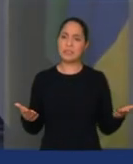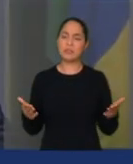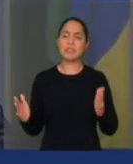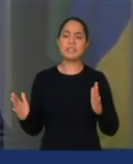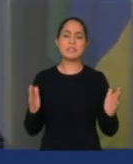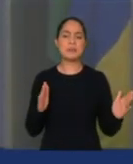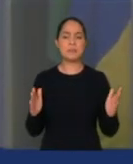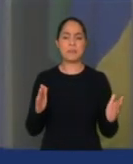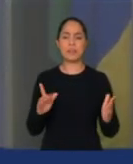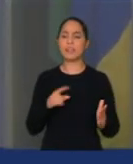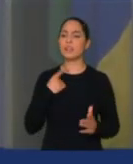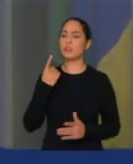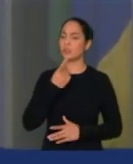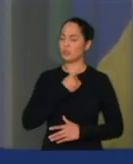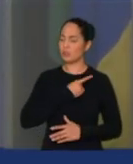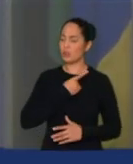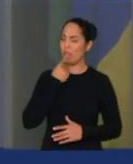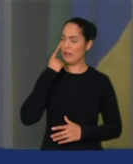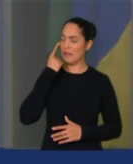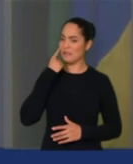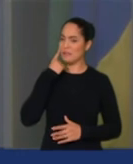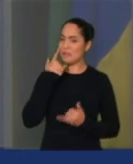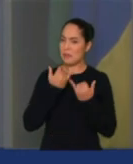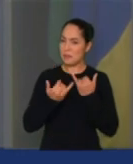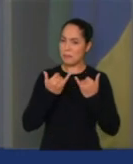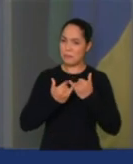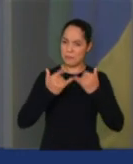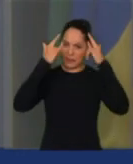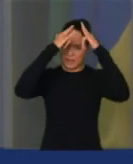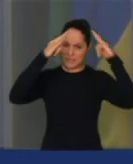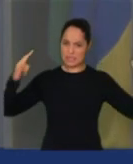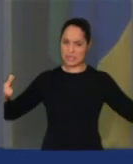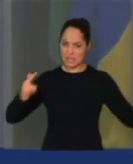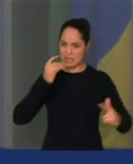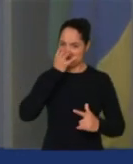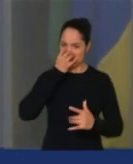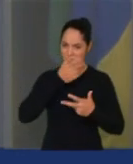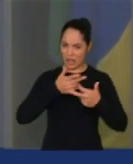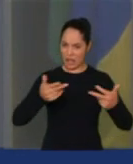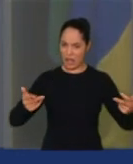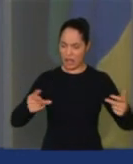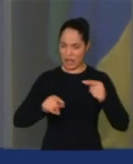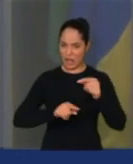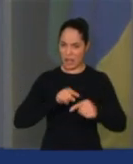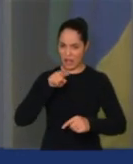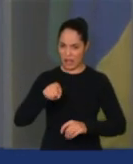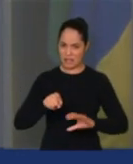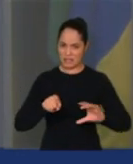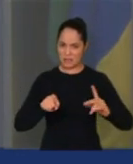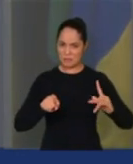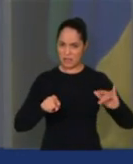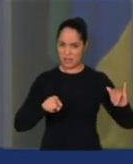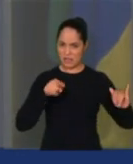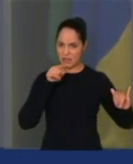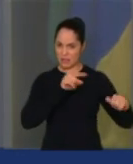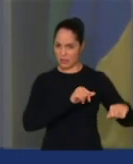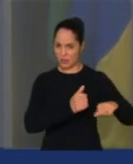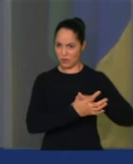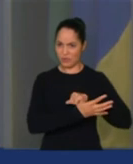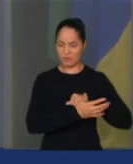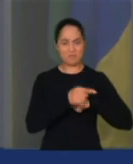acompanhando esse circo que ocorre na CPI da Covid, na verdade não é mais um circo, né? Ali não tem